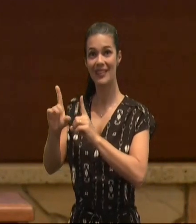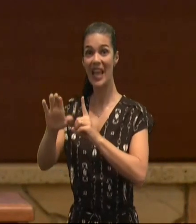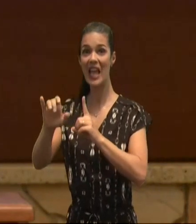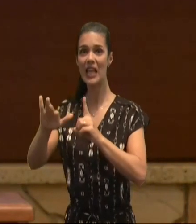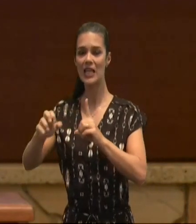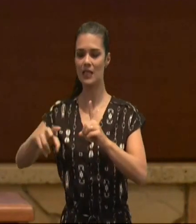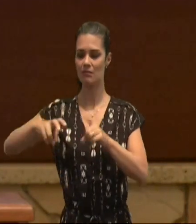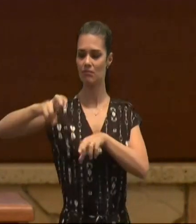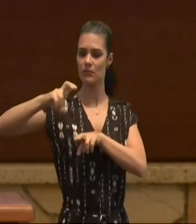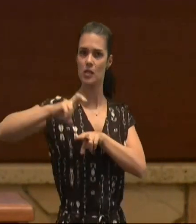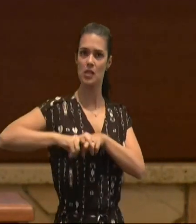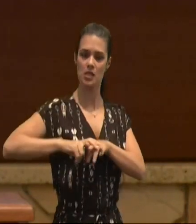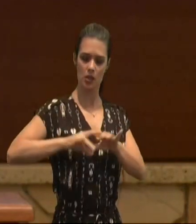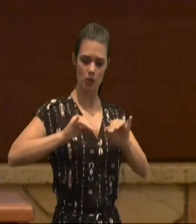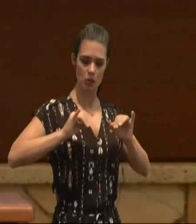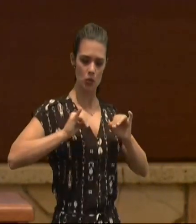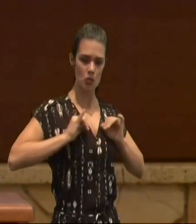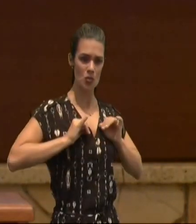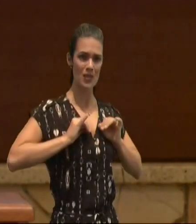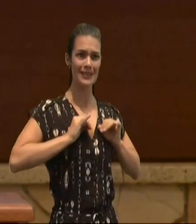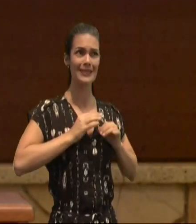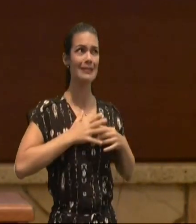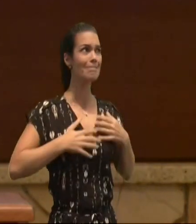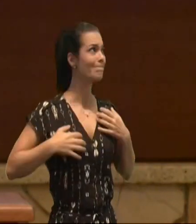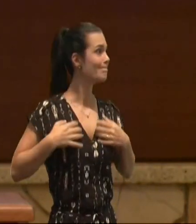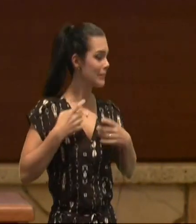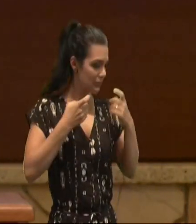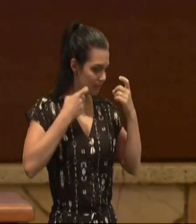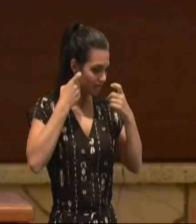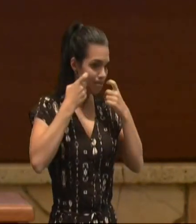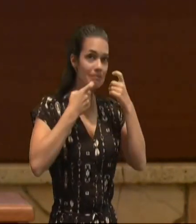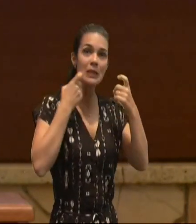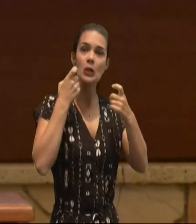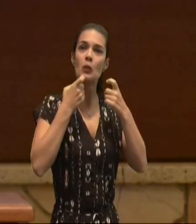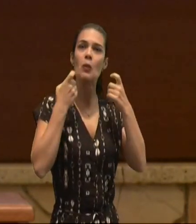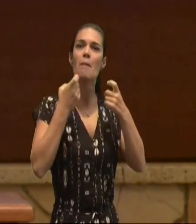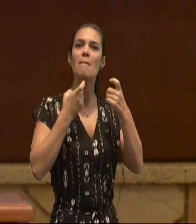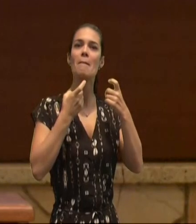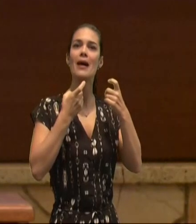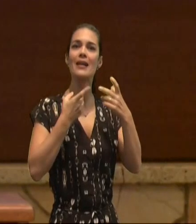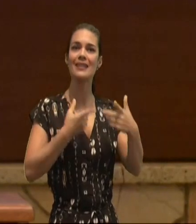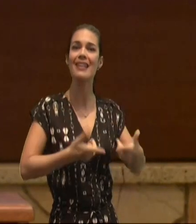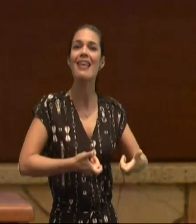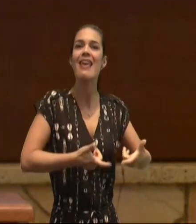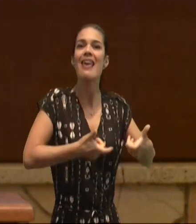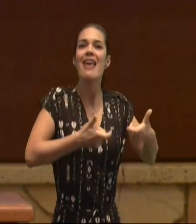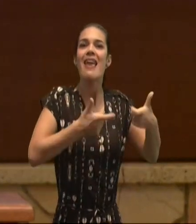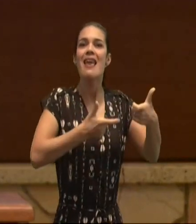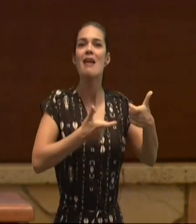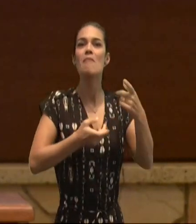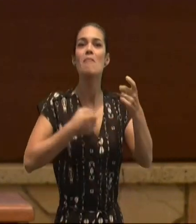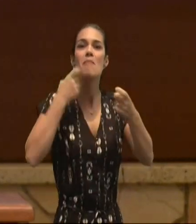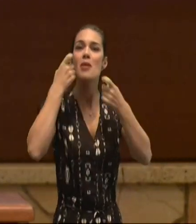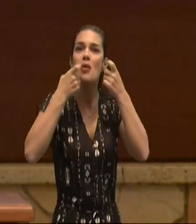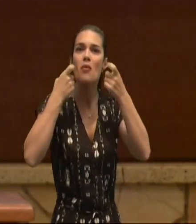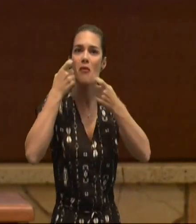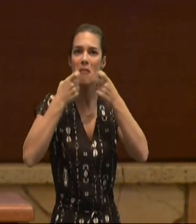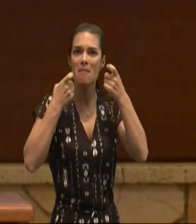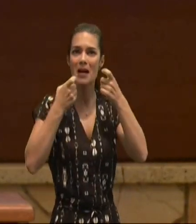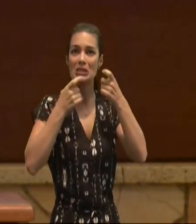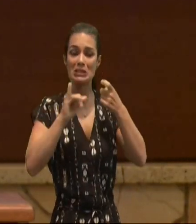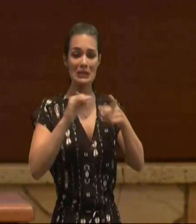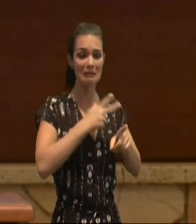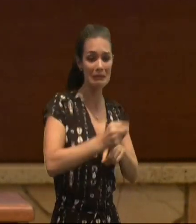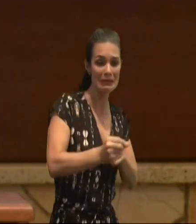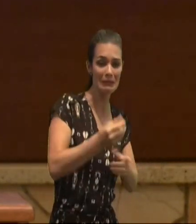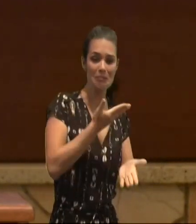O coração de Eli estava apreensivo a respeito daquela luta, daquela batalha, preocupado com o resultado daquela